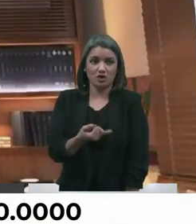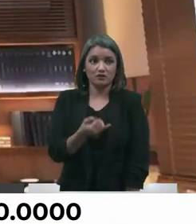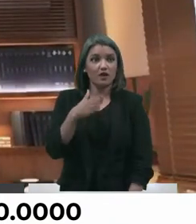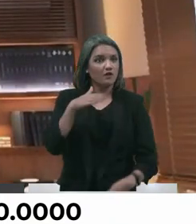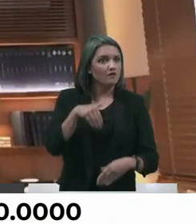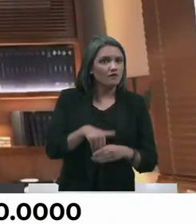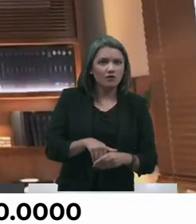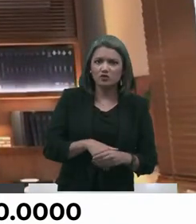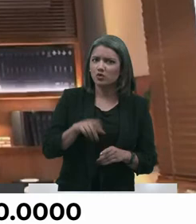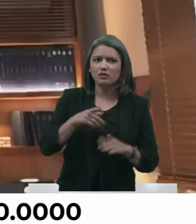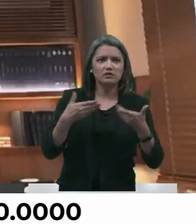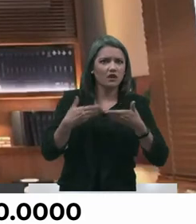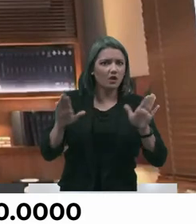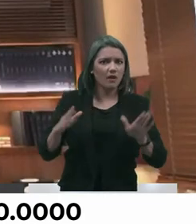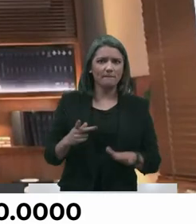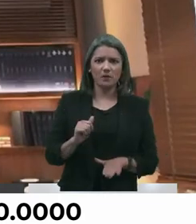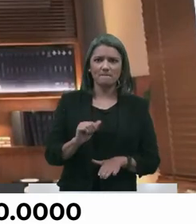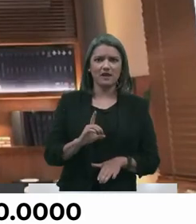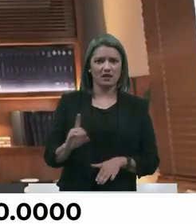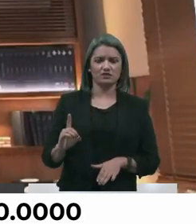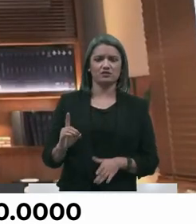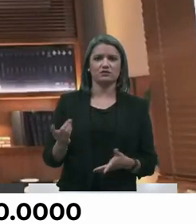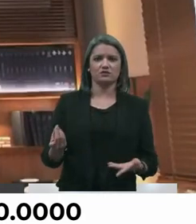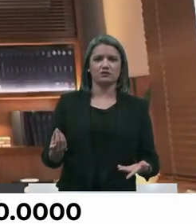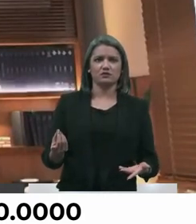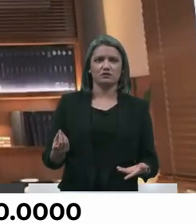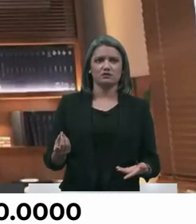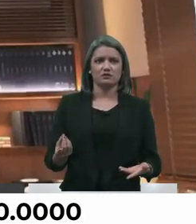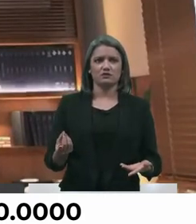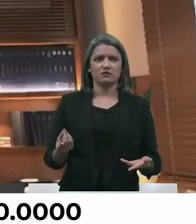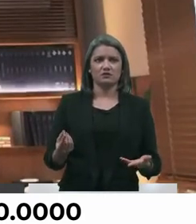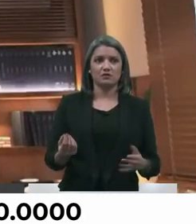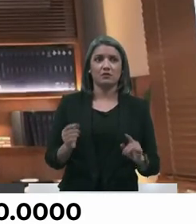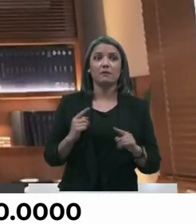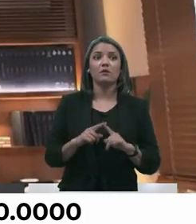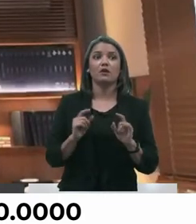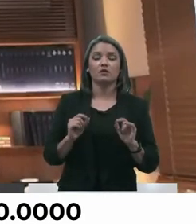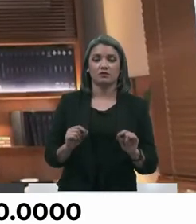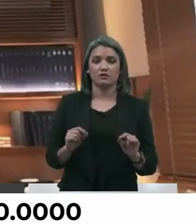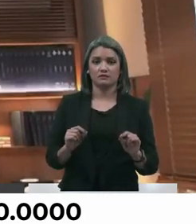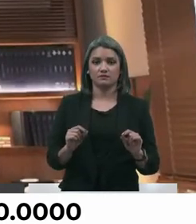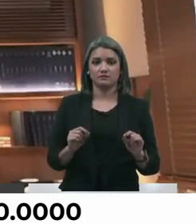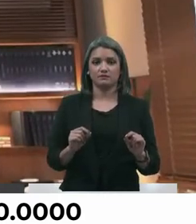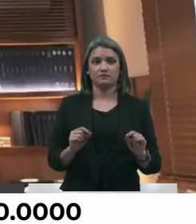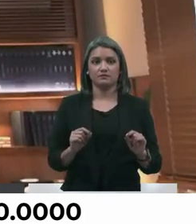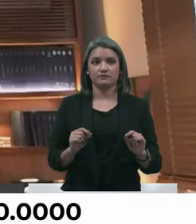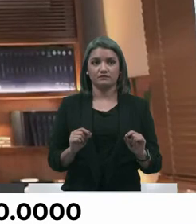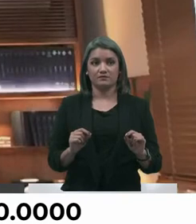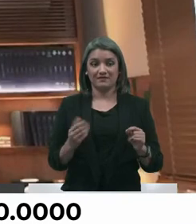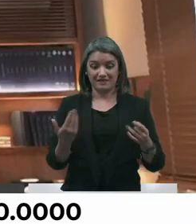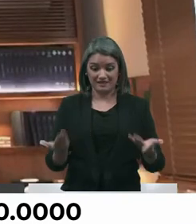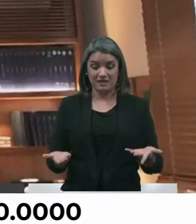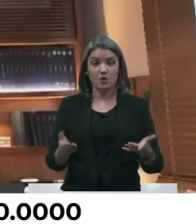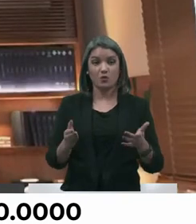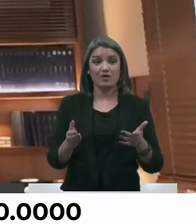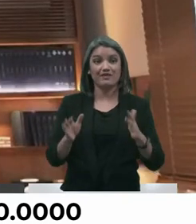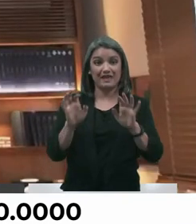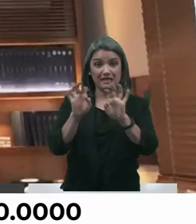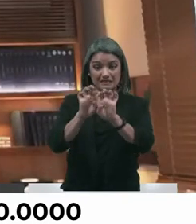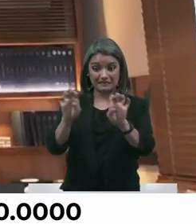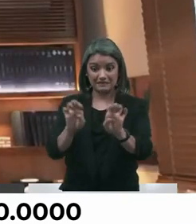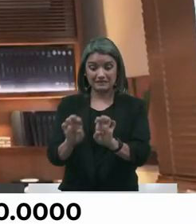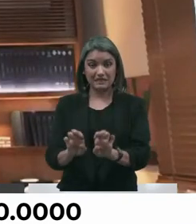não instauração do processo administrativo disciplinar, com o fundamento de que essa escultura ela jamais